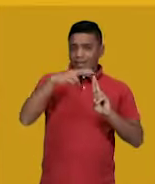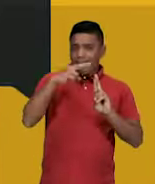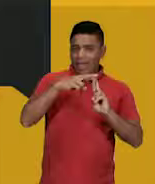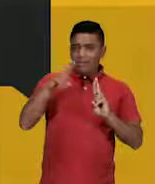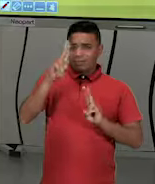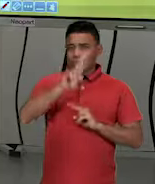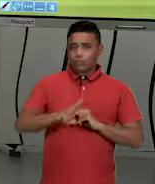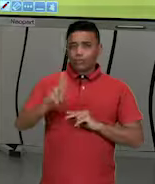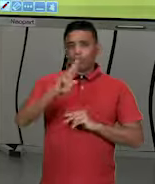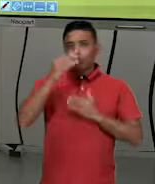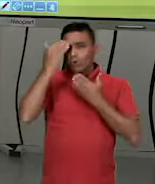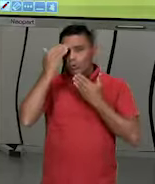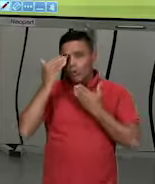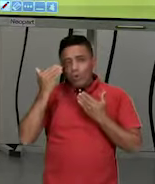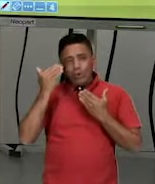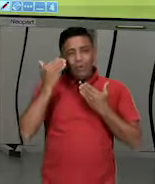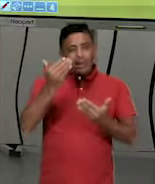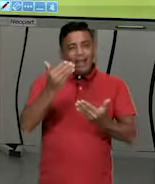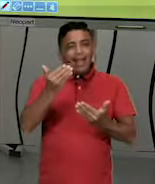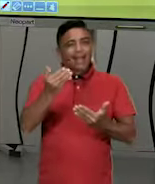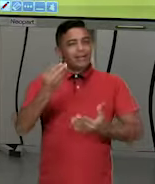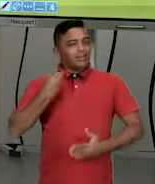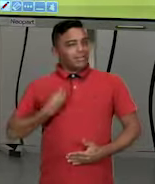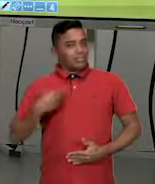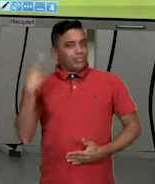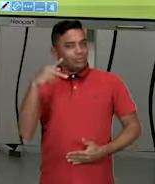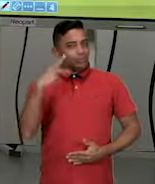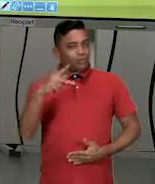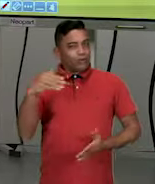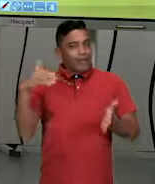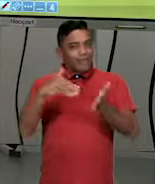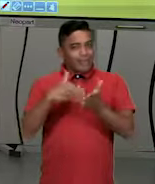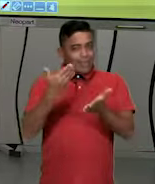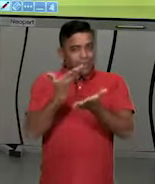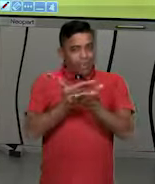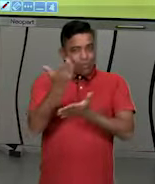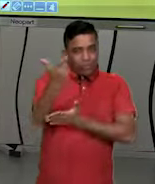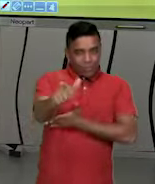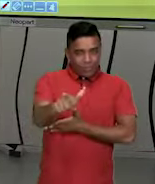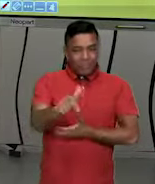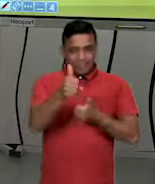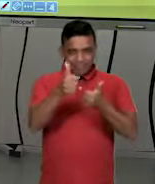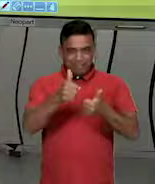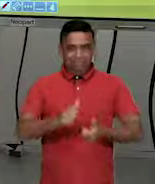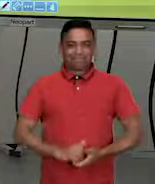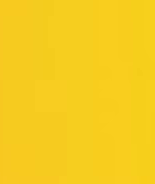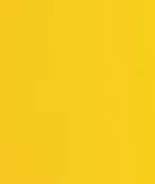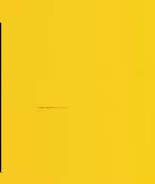utilizei. Muito obrigado pela sua participação e até o nosso próximo encontro.